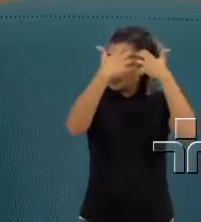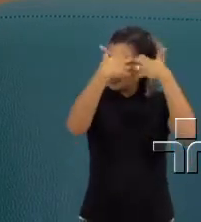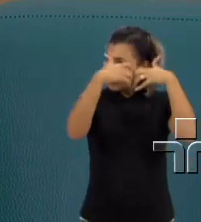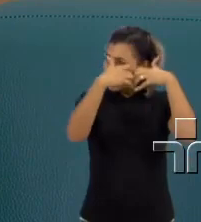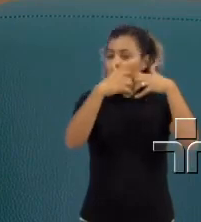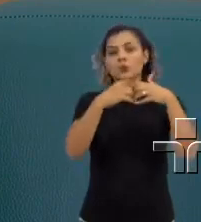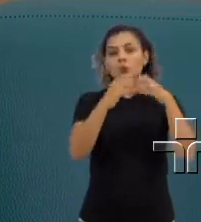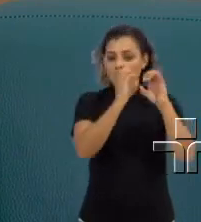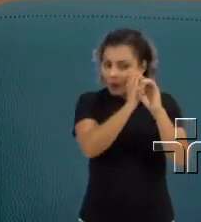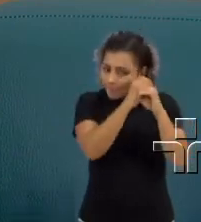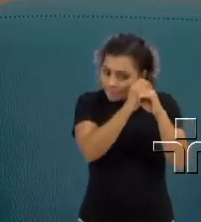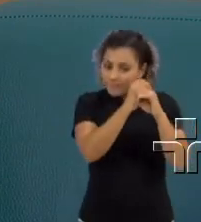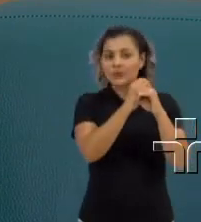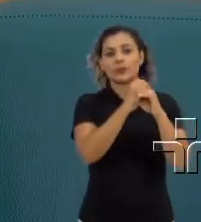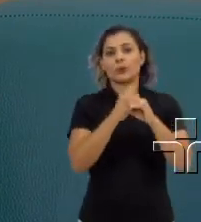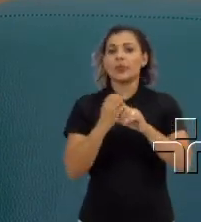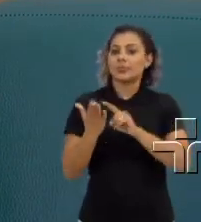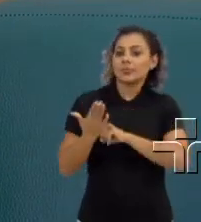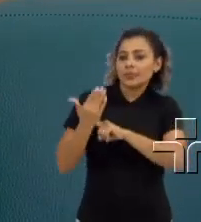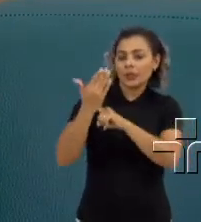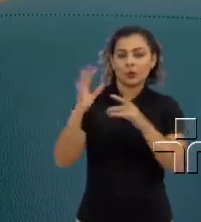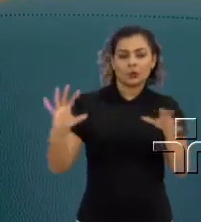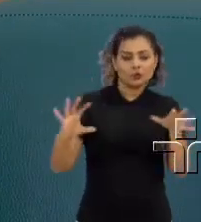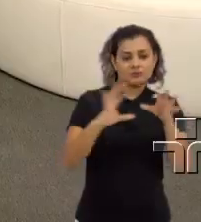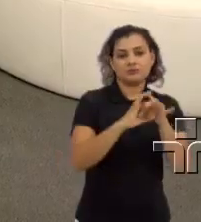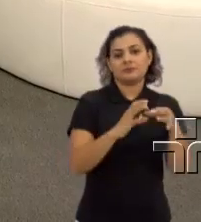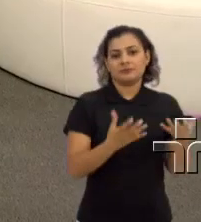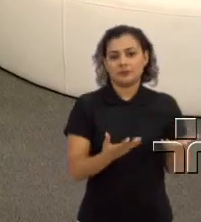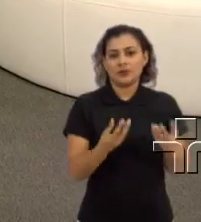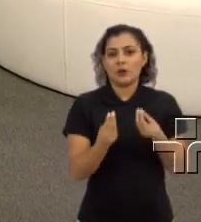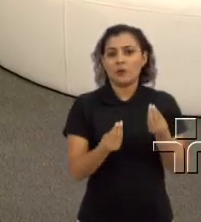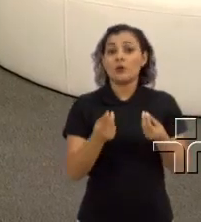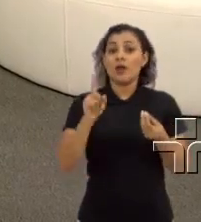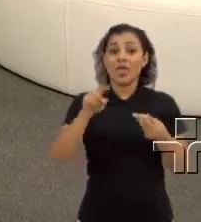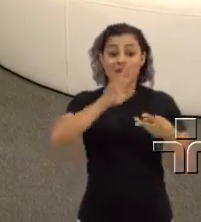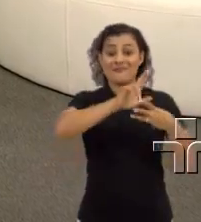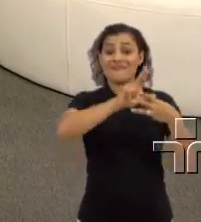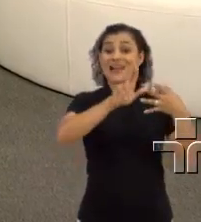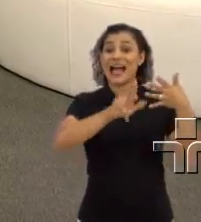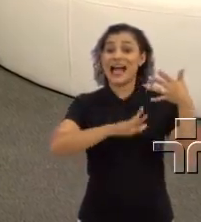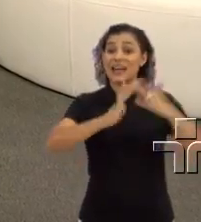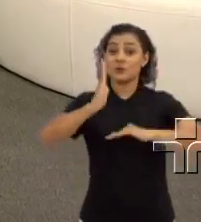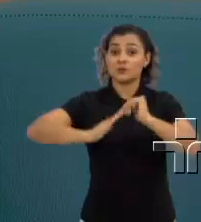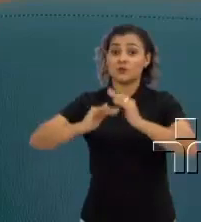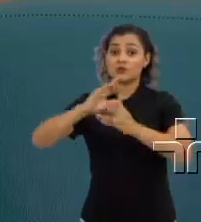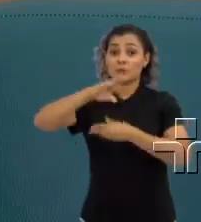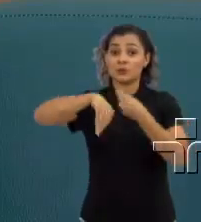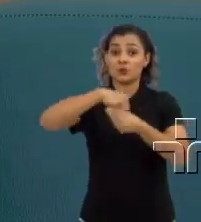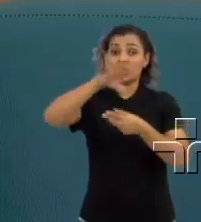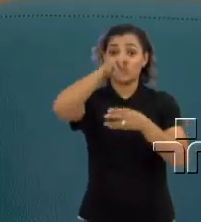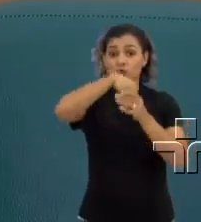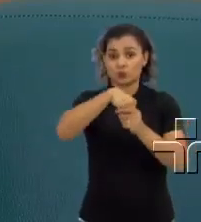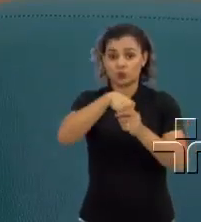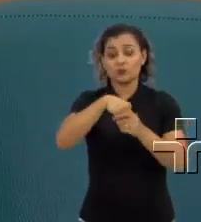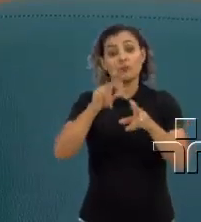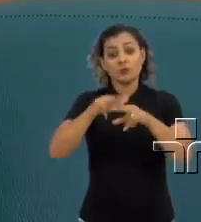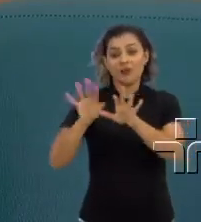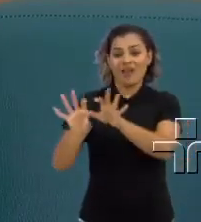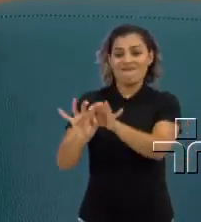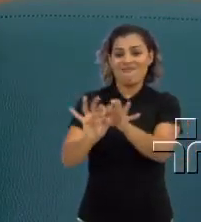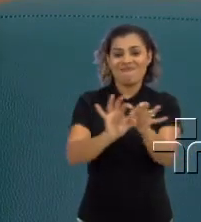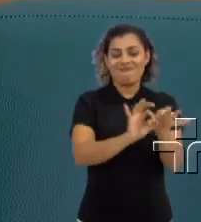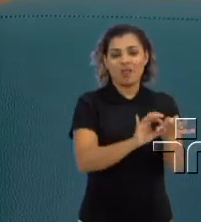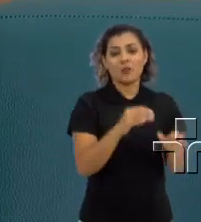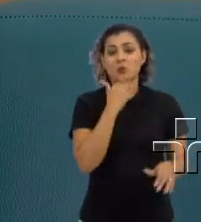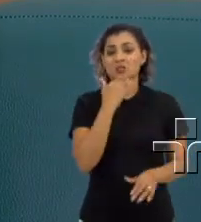neurobiotecnólogo. É. Entendeu? Não é? Não é acumulando funções. É, porque as coisas, elas são integradas. Não